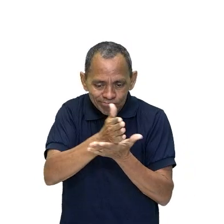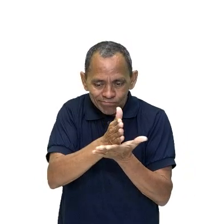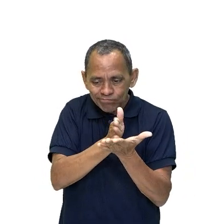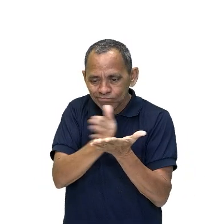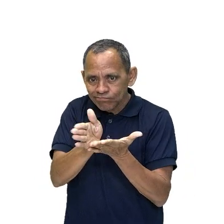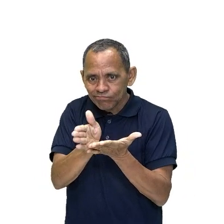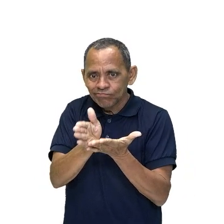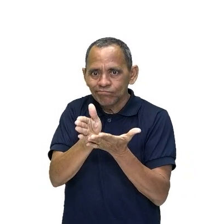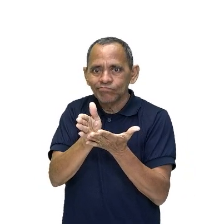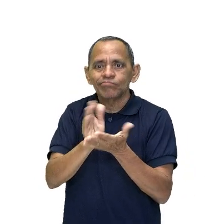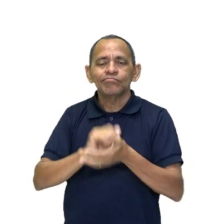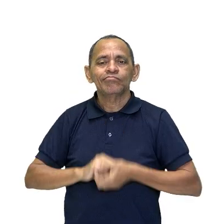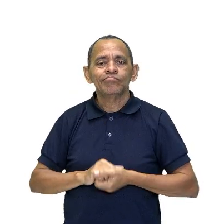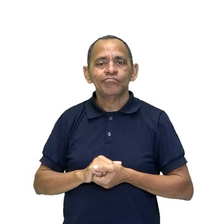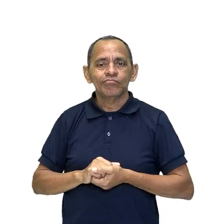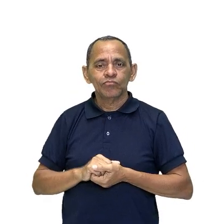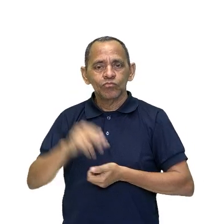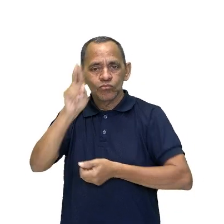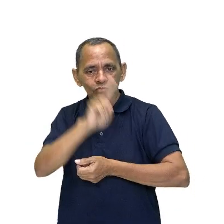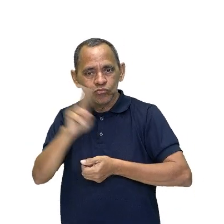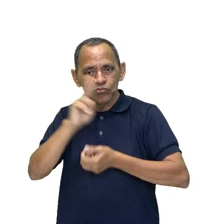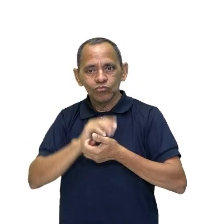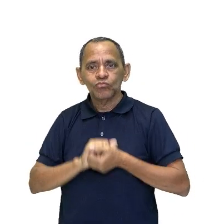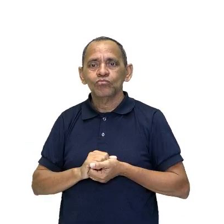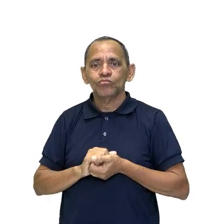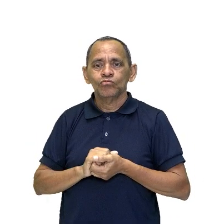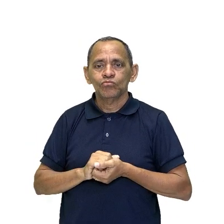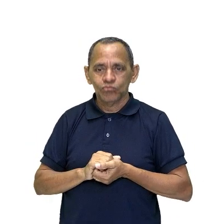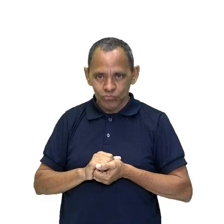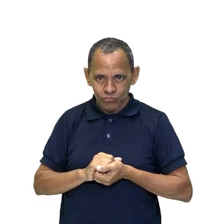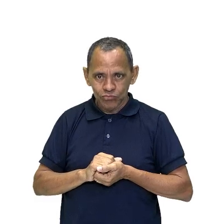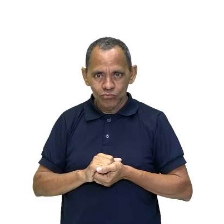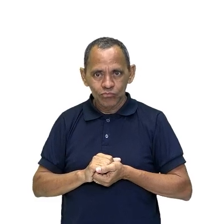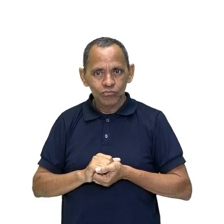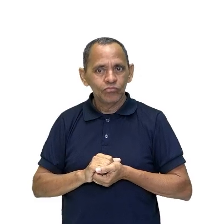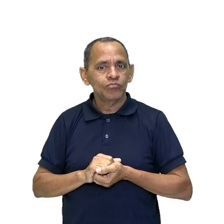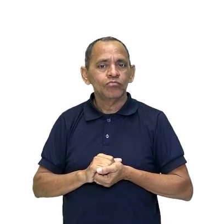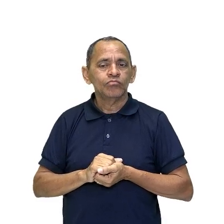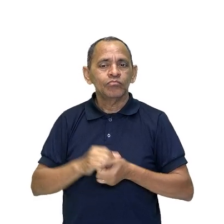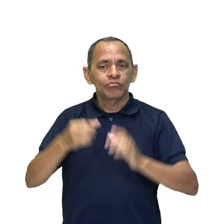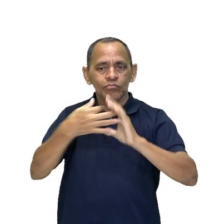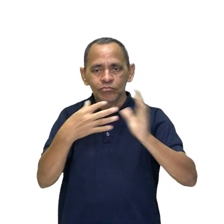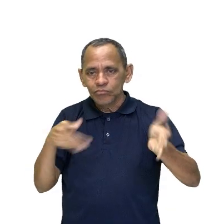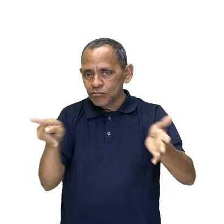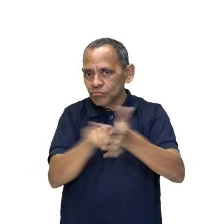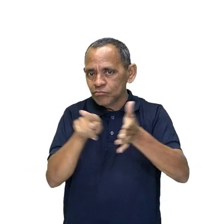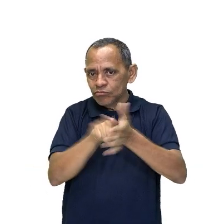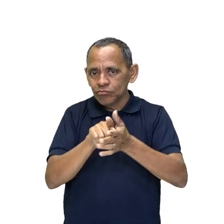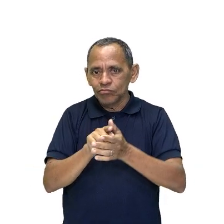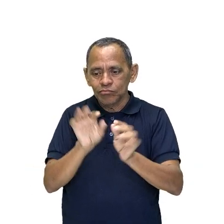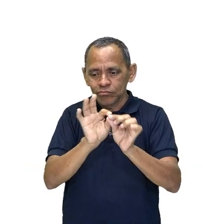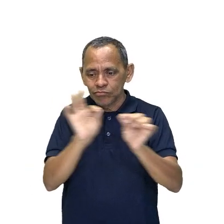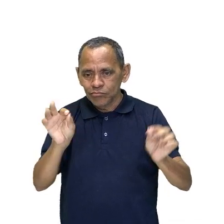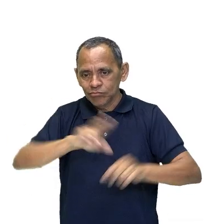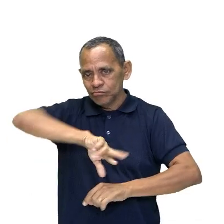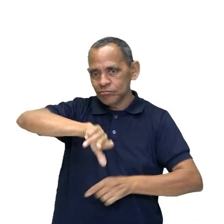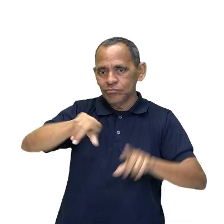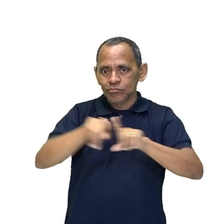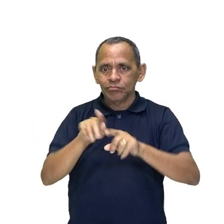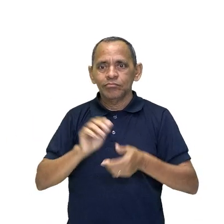navegação não linear. Lembra que a linearidade está nos livros. Personalização